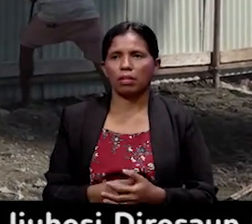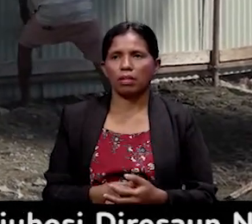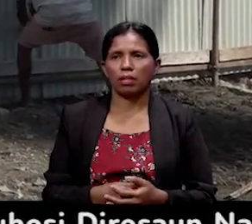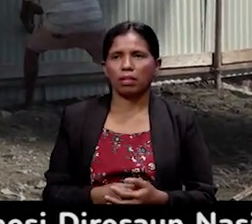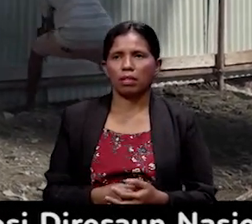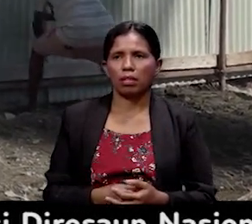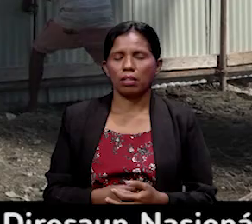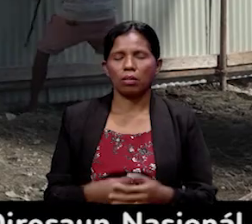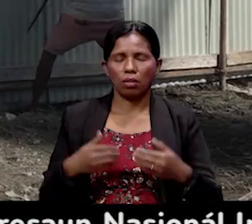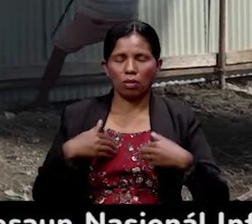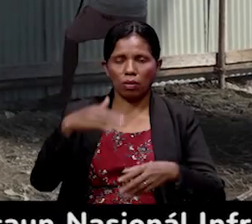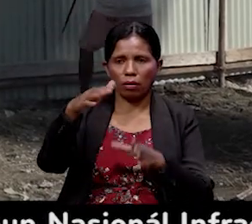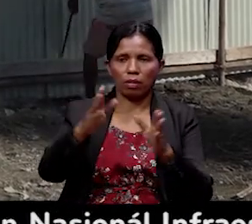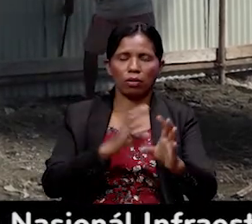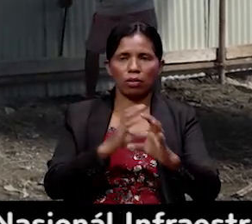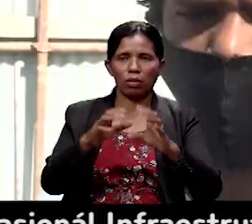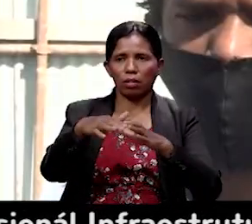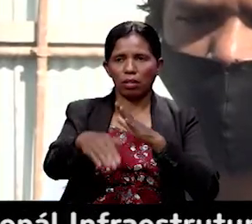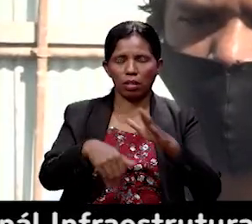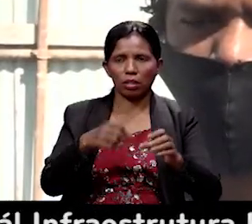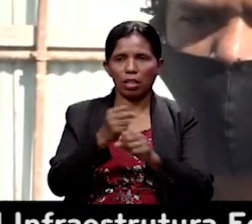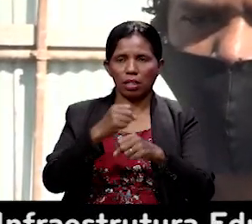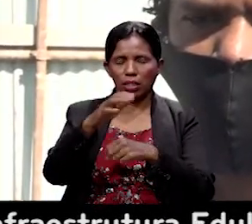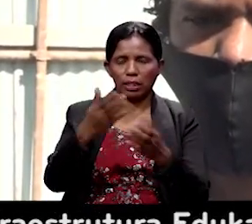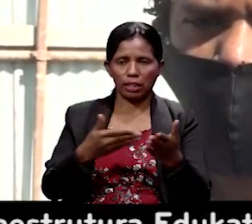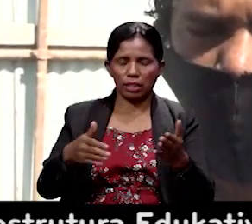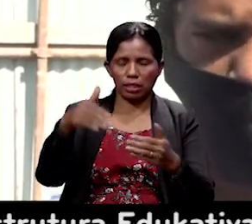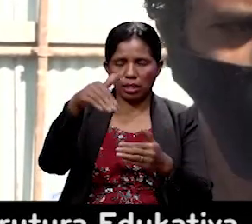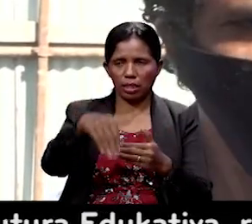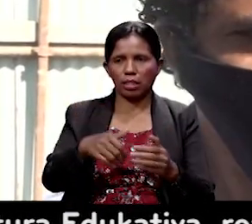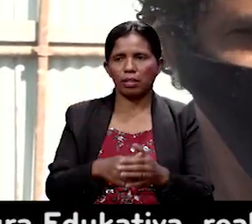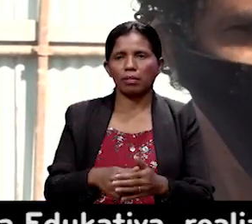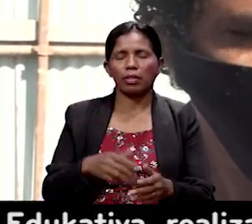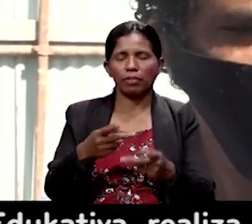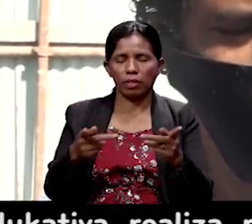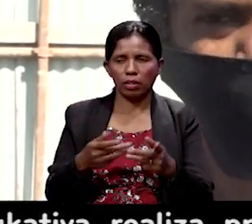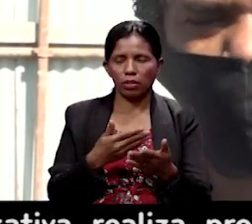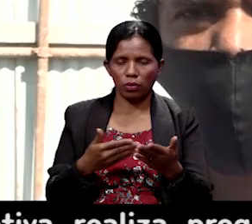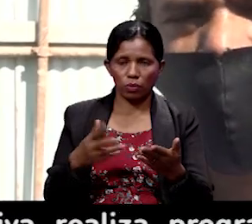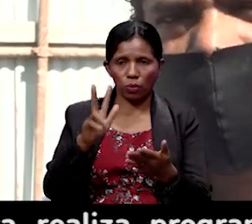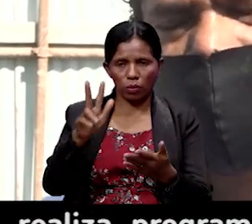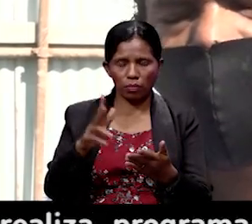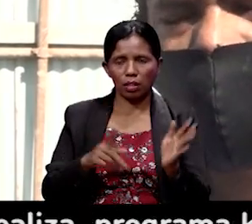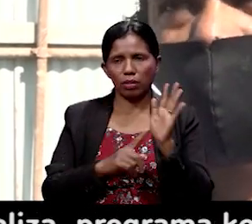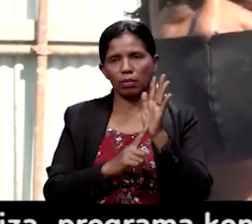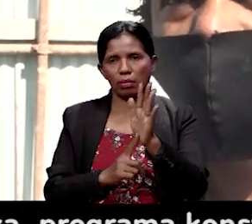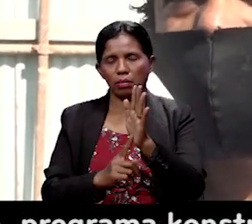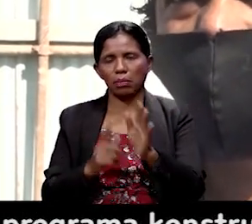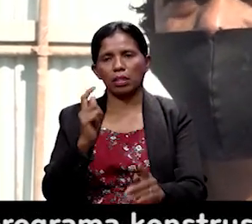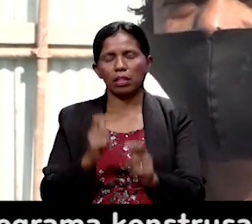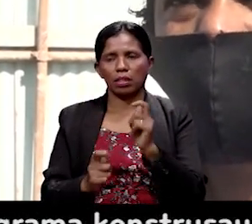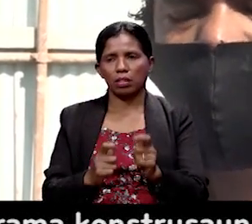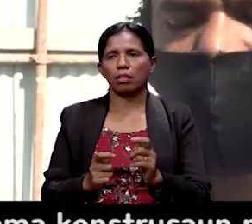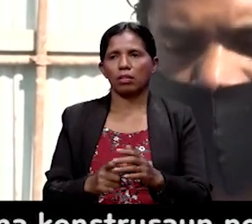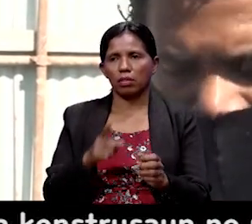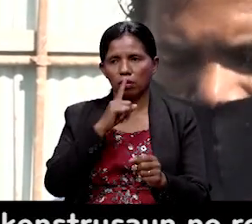máquina pesada, se irá mais halo destrói essa sancira e halar. Então, elementos tolo nebe, mas que se requerente apresenta bem a tribunal,